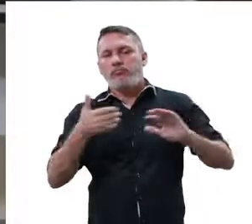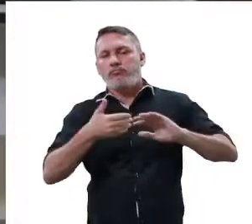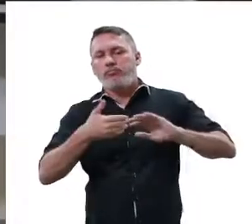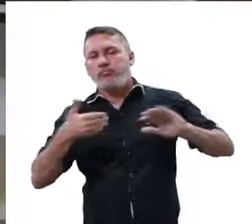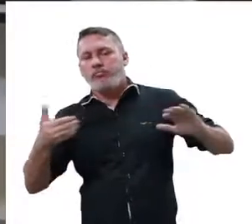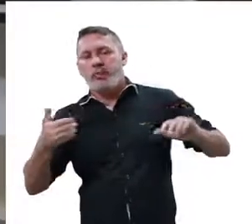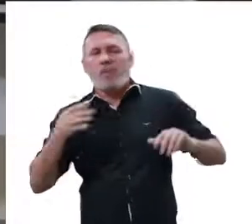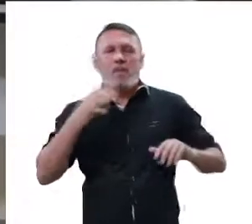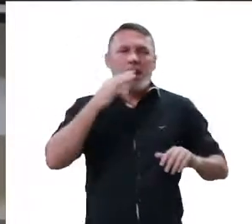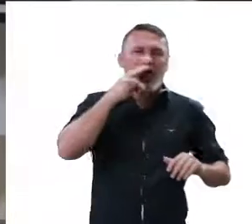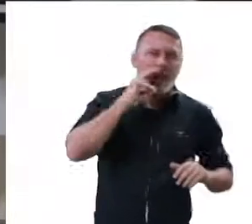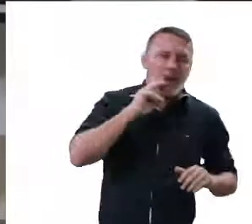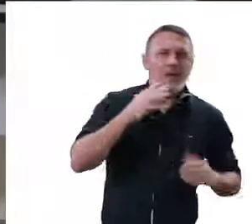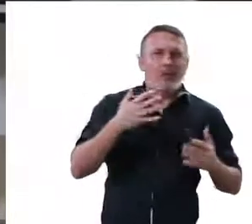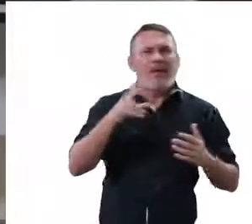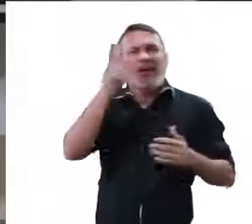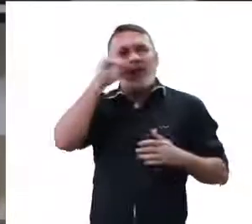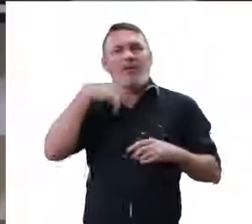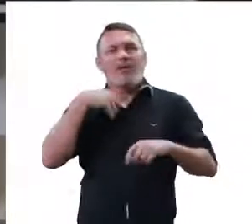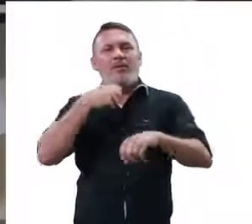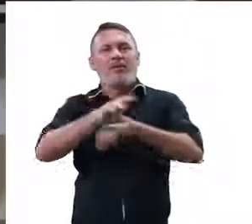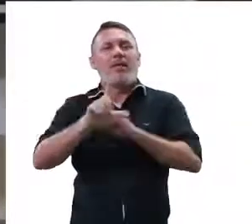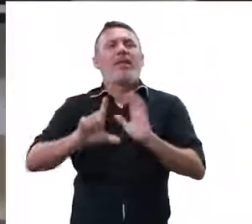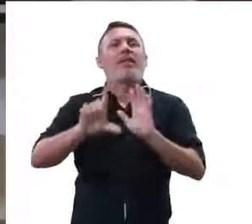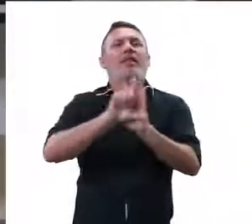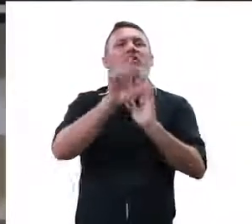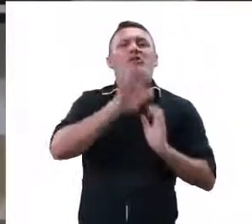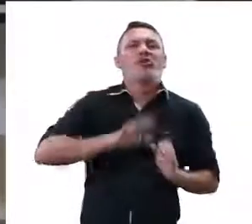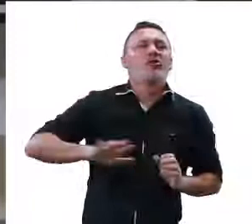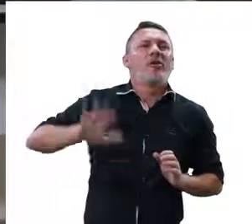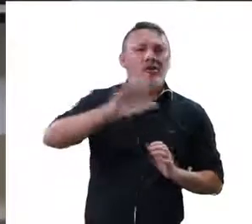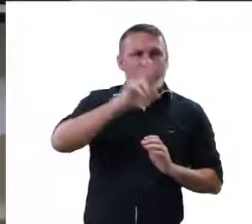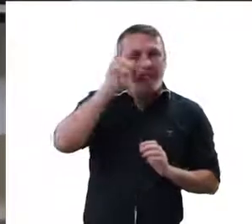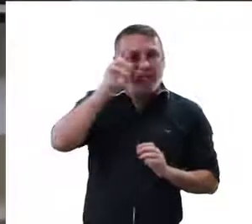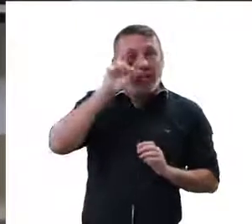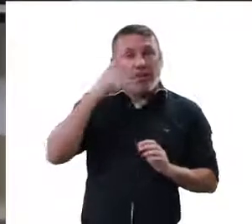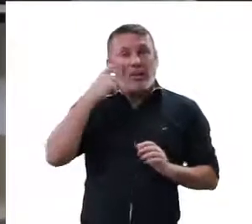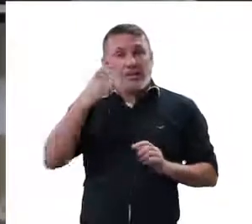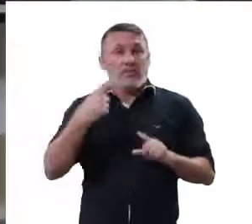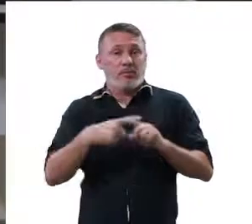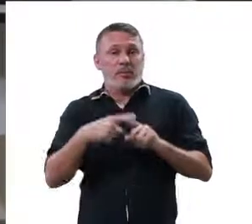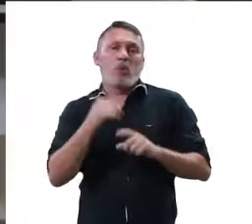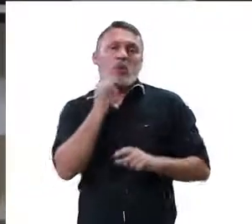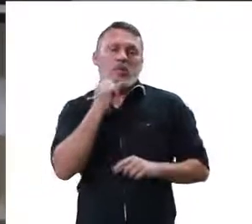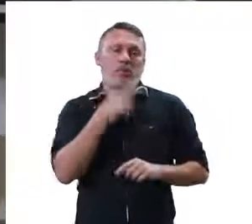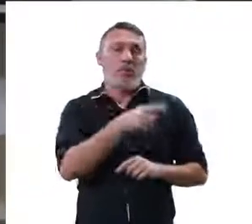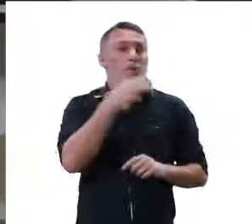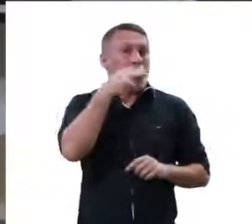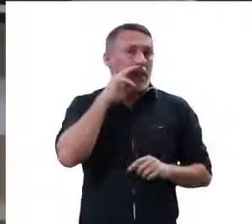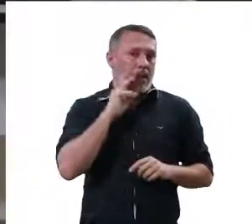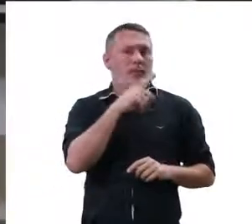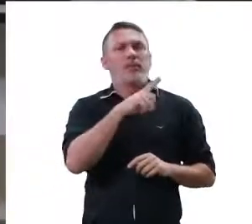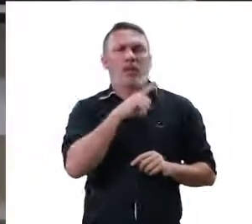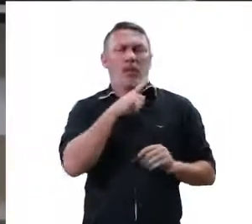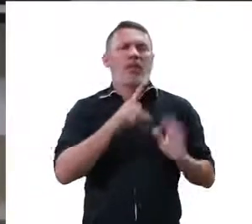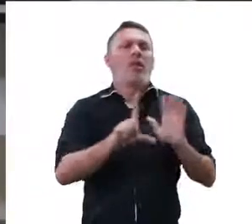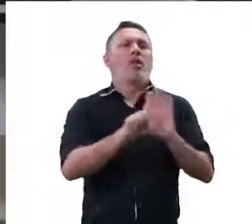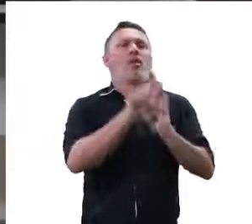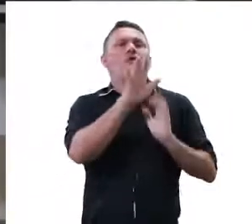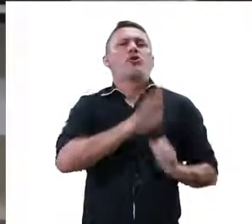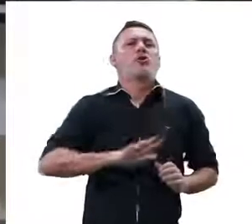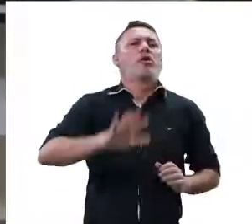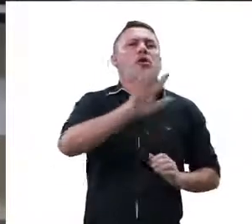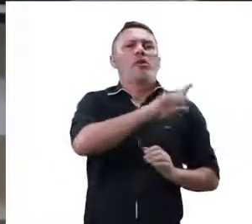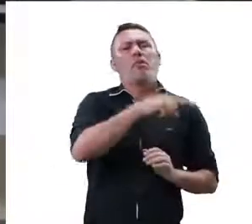muito interessante isso. Lembra que eu falei com vocês das leis gerais? Mas é quando você tem, por exemplo, o Marx tem uma